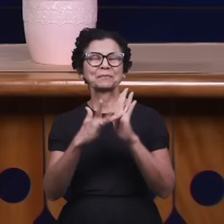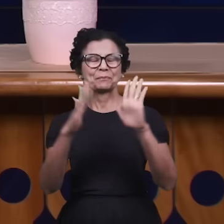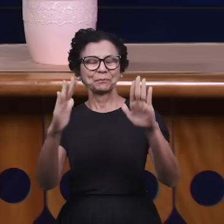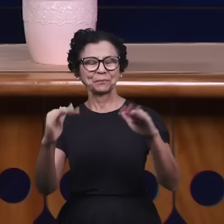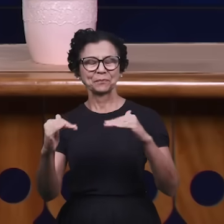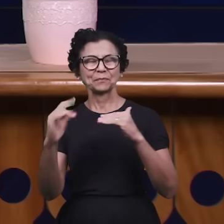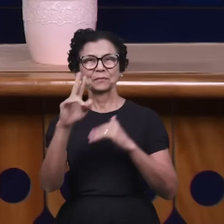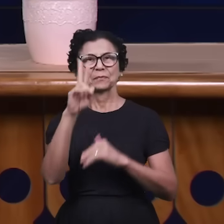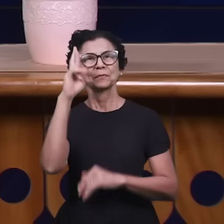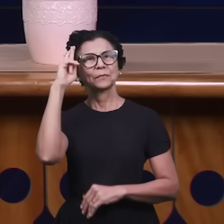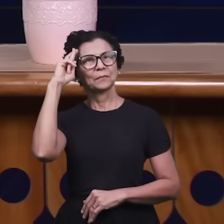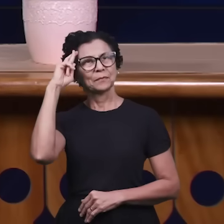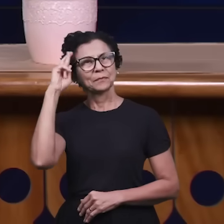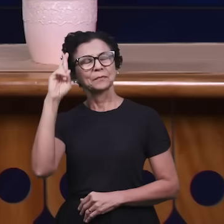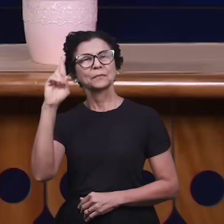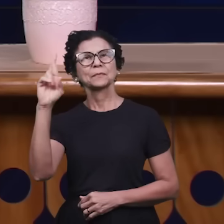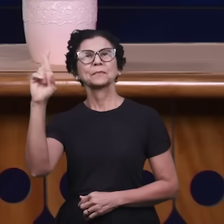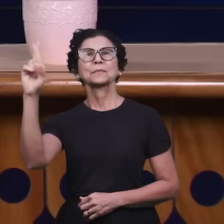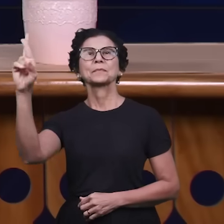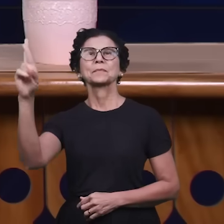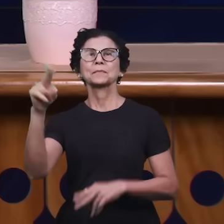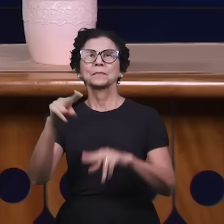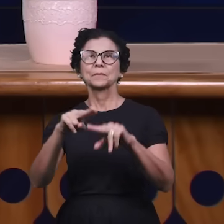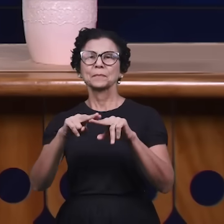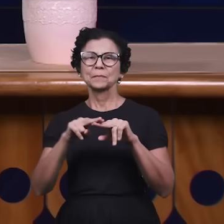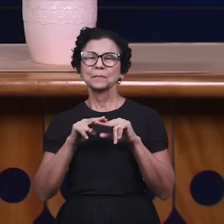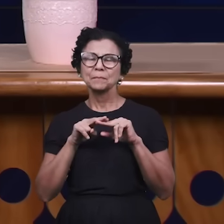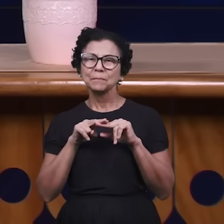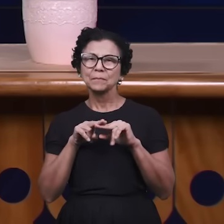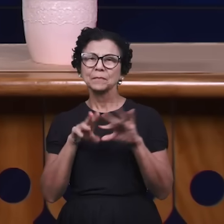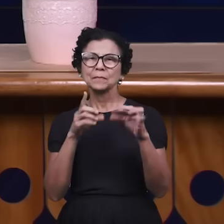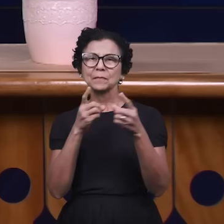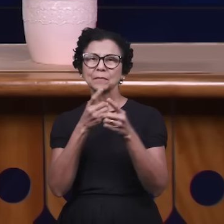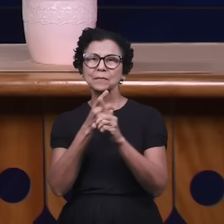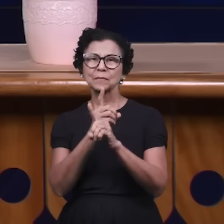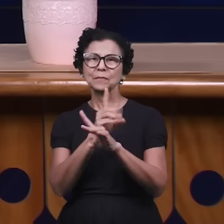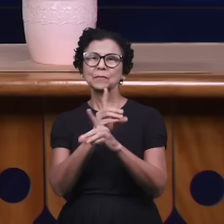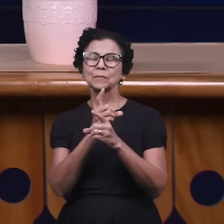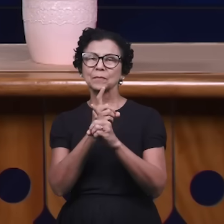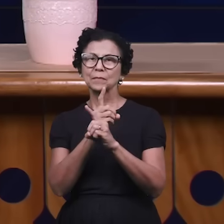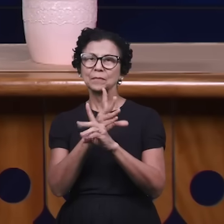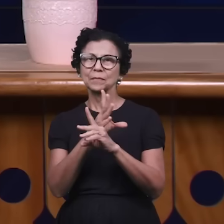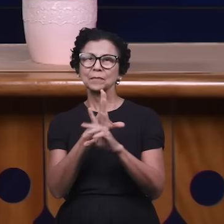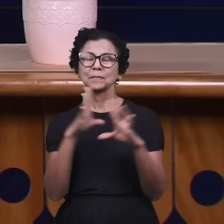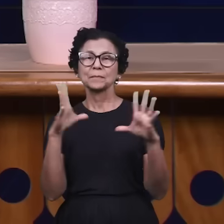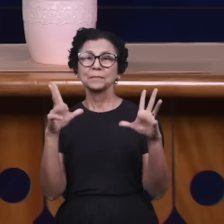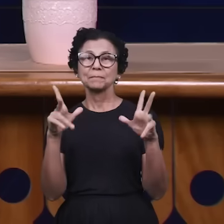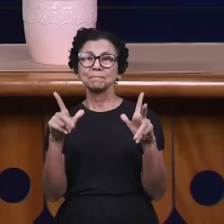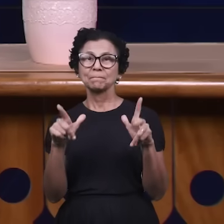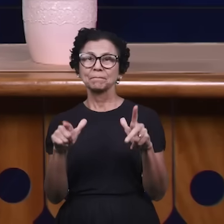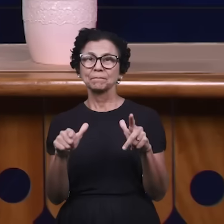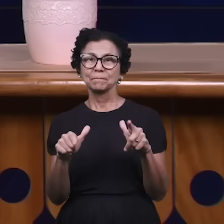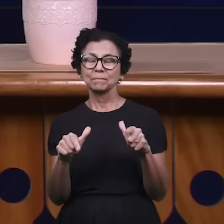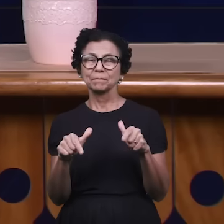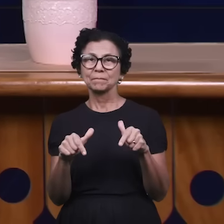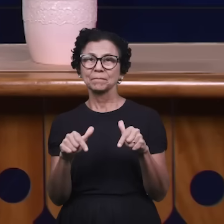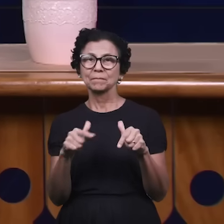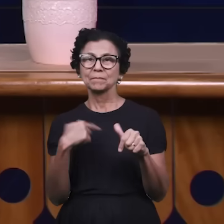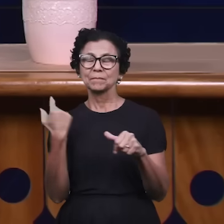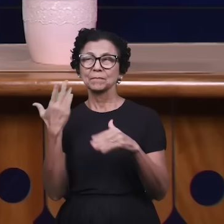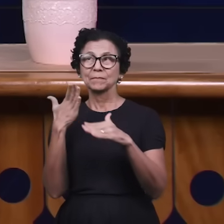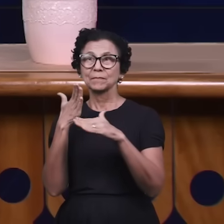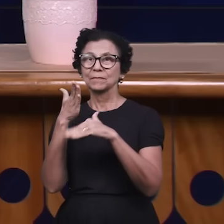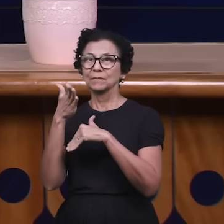Glória a Jesus. Louvado seja o nome do Senhor pela sã doutrina a que nós